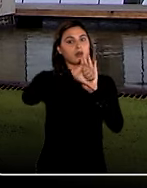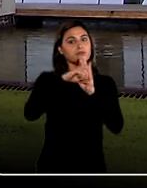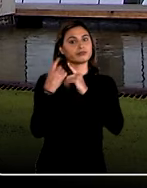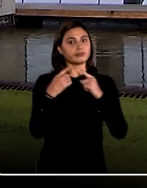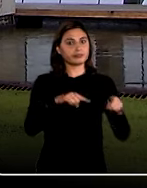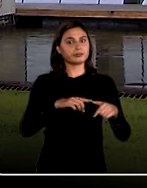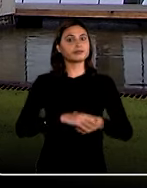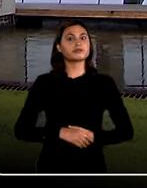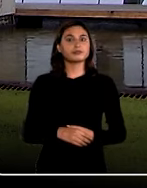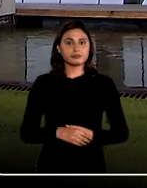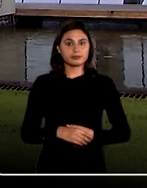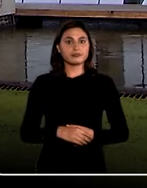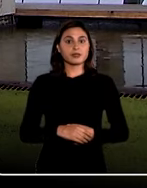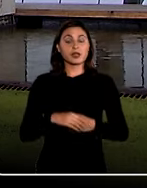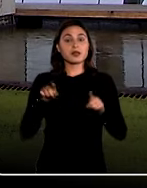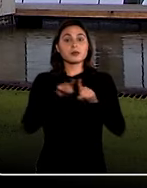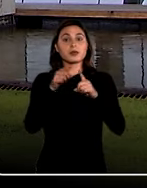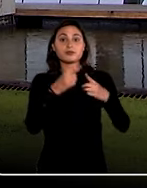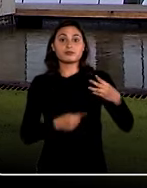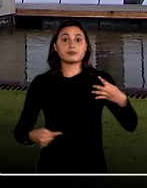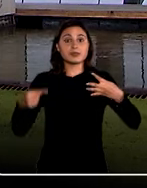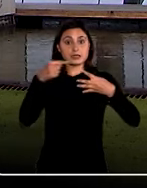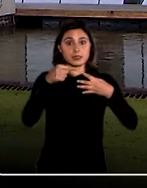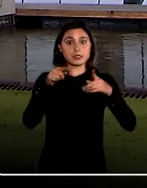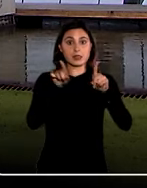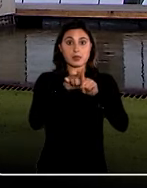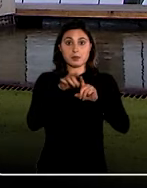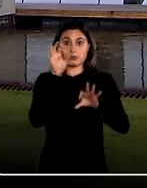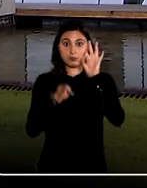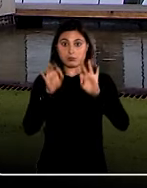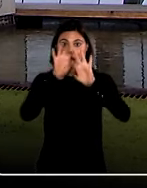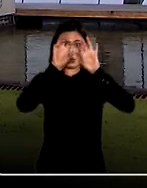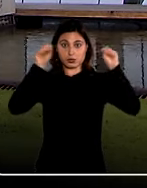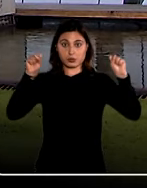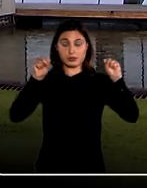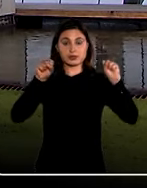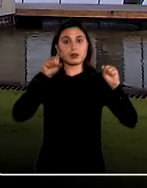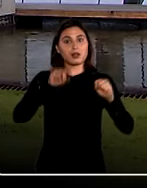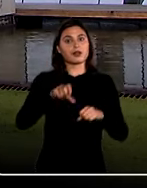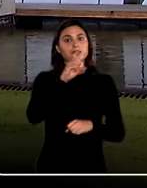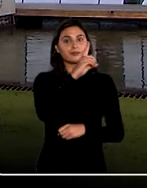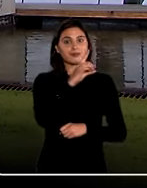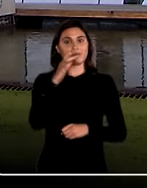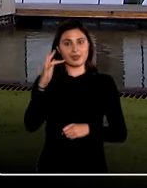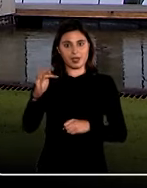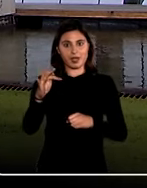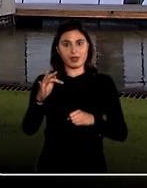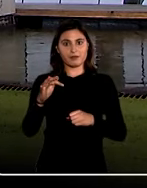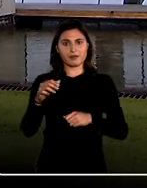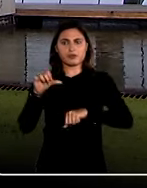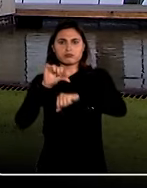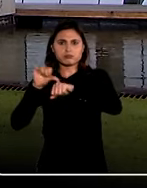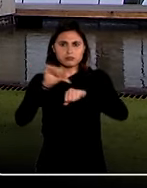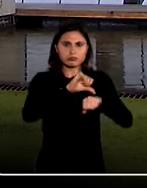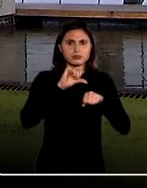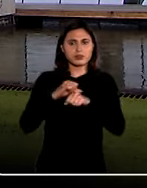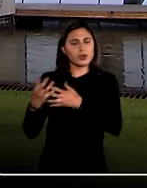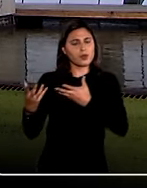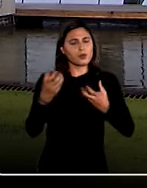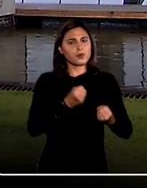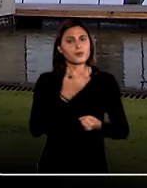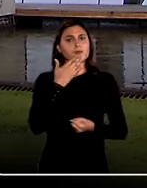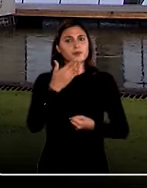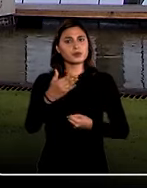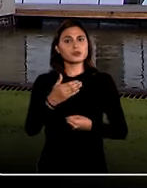levou a justiça de primeira instância e o Tribunal de Justiça do Distrito Federal e dos territórios a acolherem o pedido de Renan Calheiros